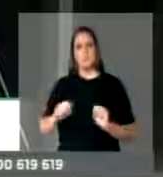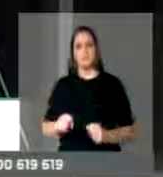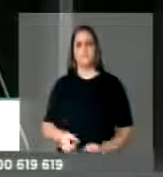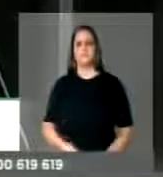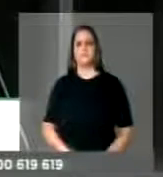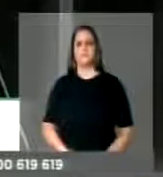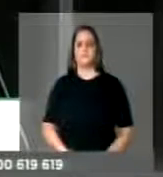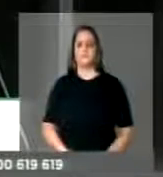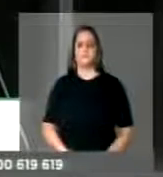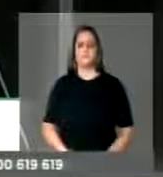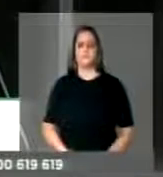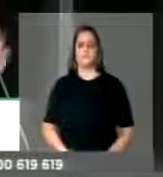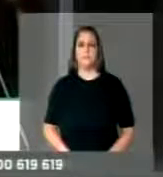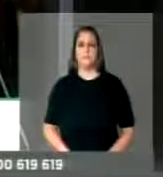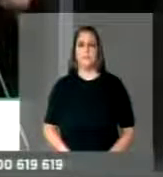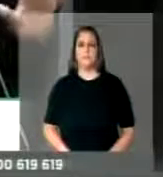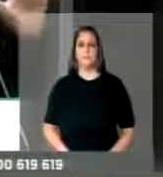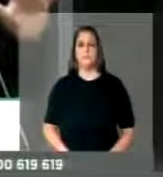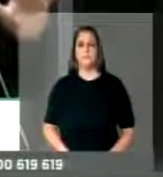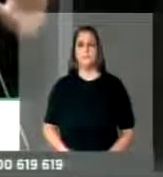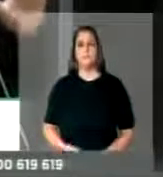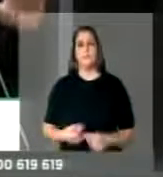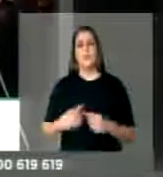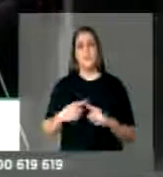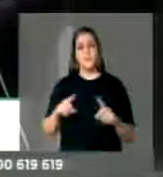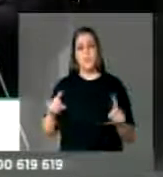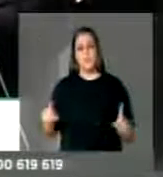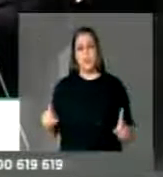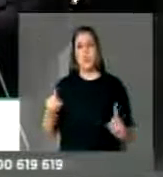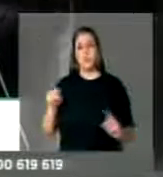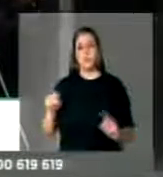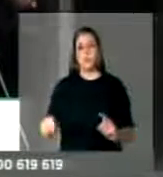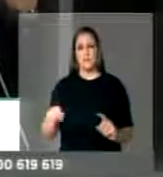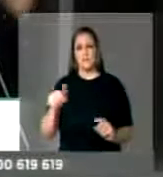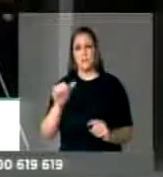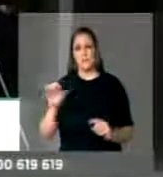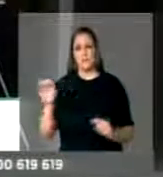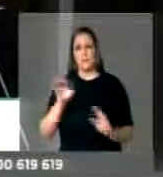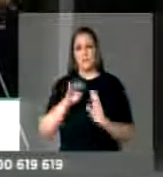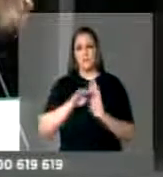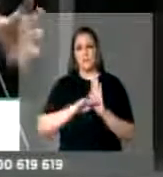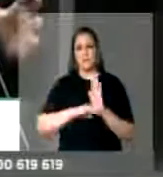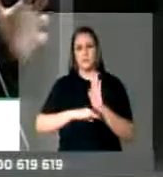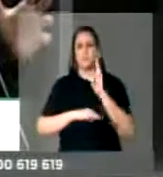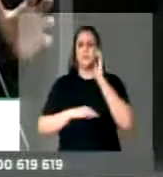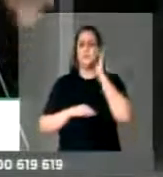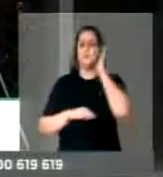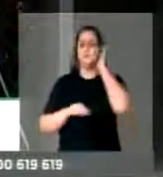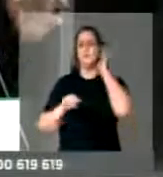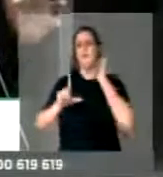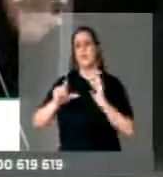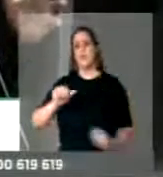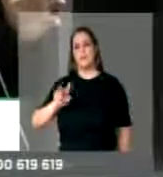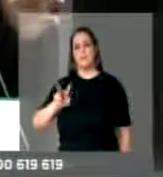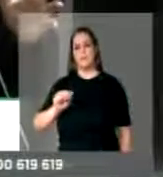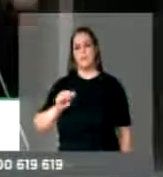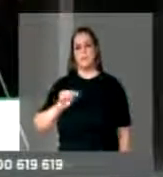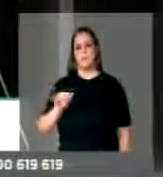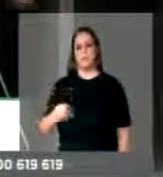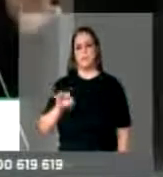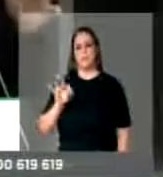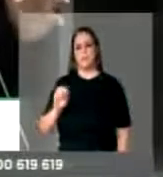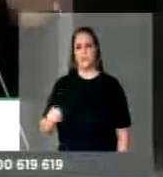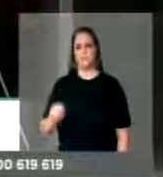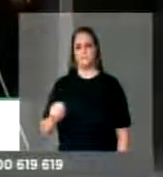Casa. Mas essas 10 medidas correspondendo a esta Operação Lava Jato, que honra e